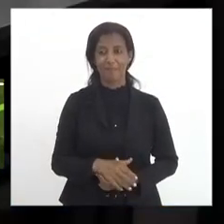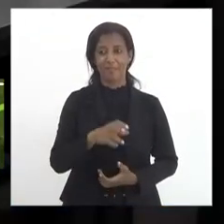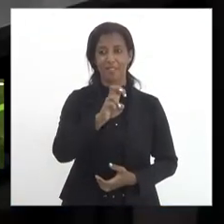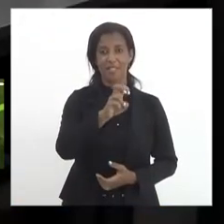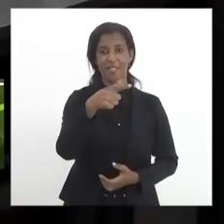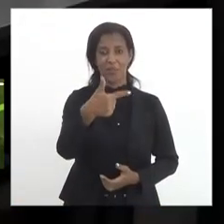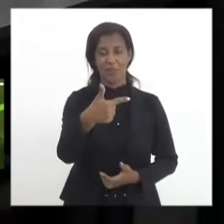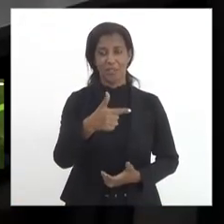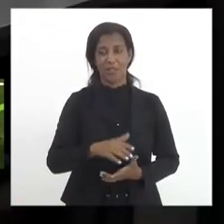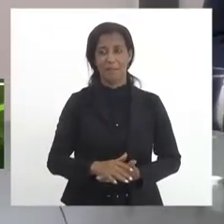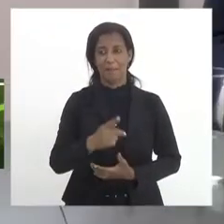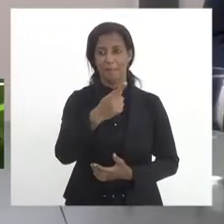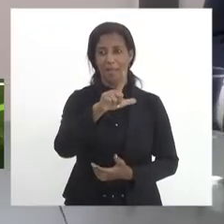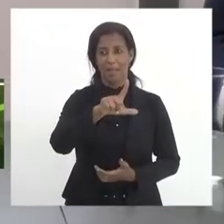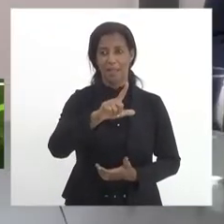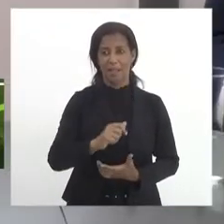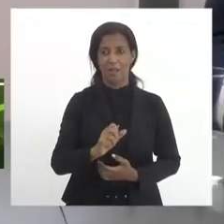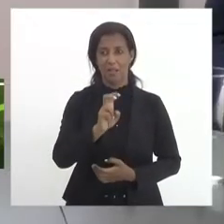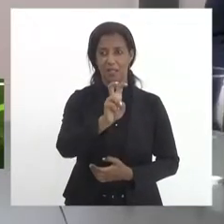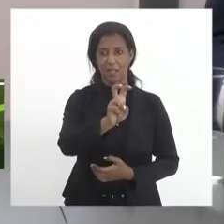52 na pauta, projeto de lei